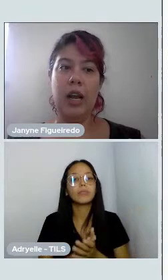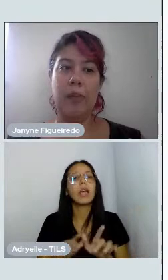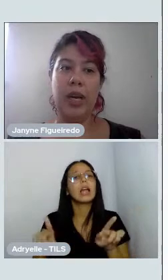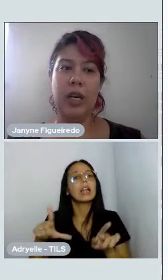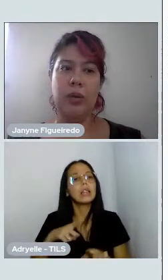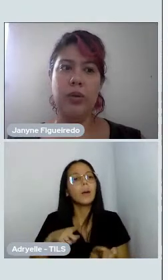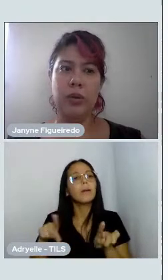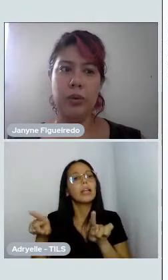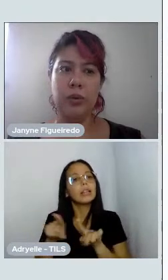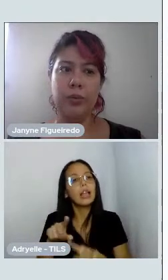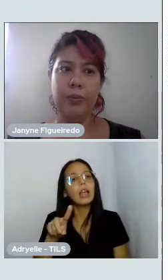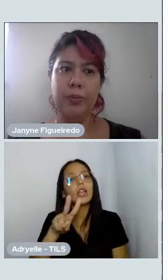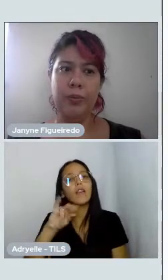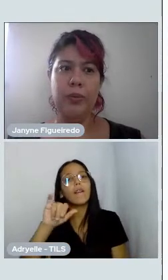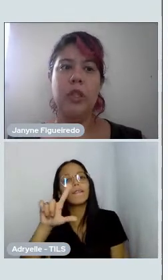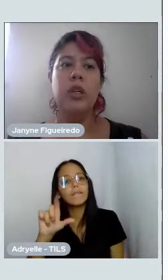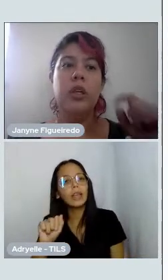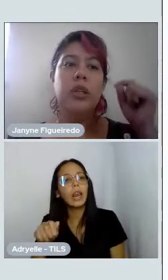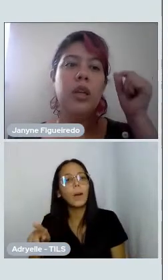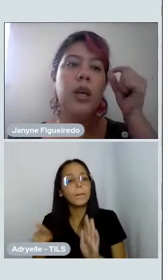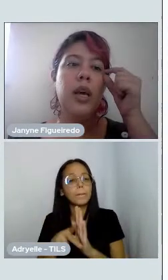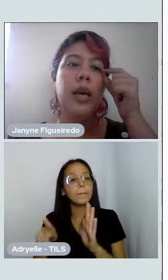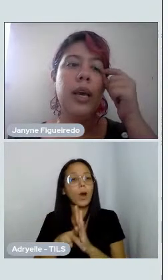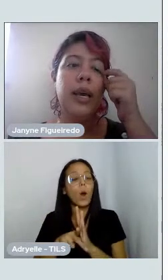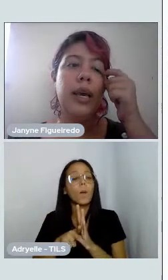que fica aqui na América do Sul.